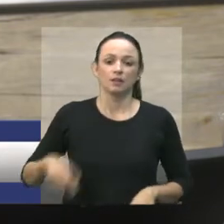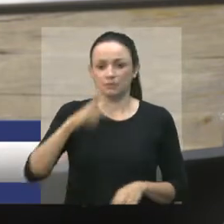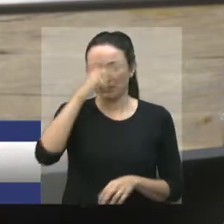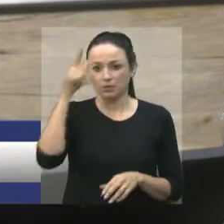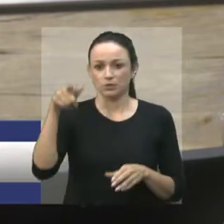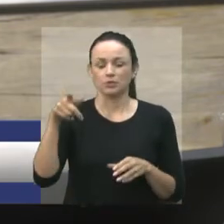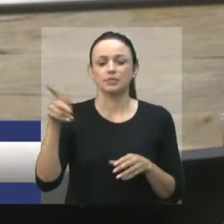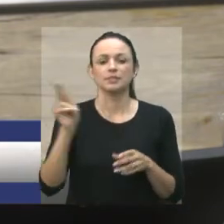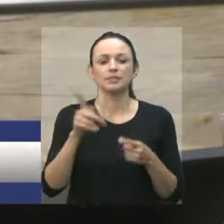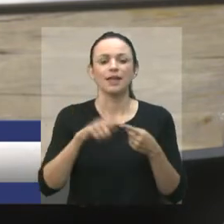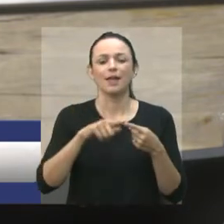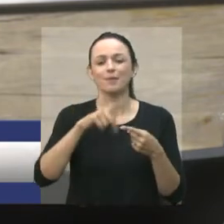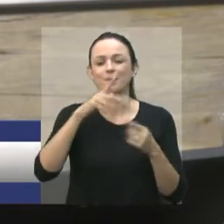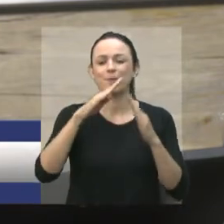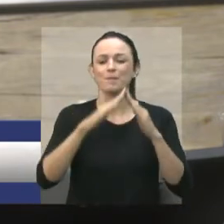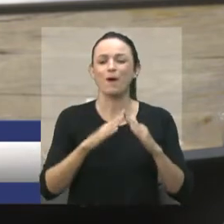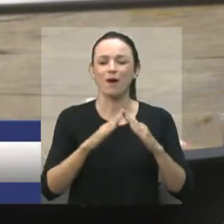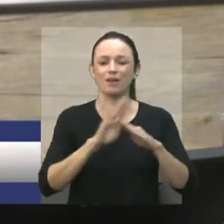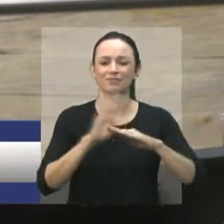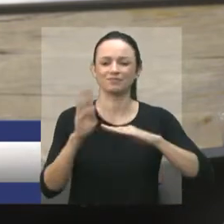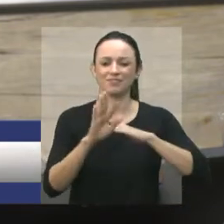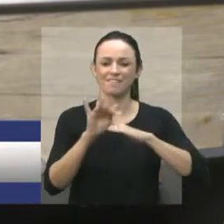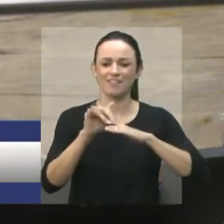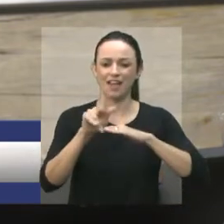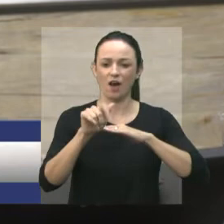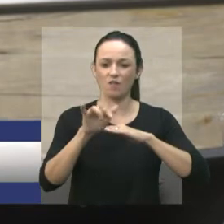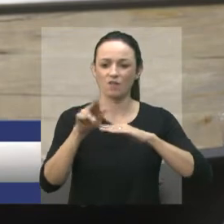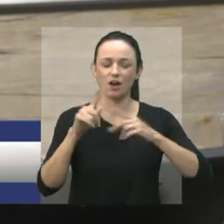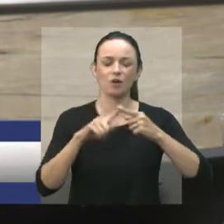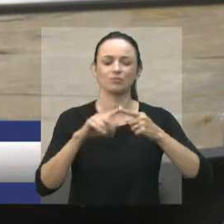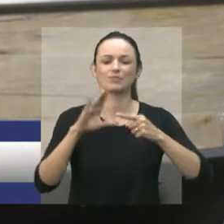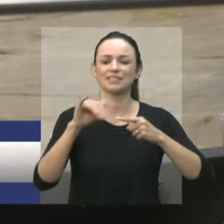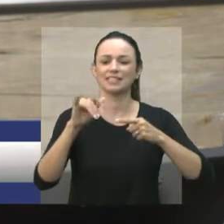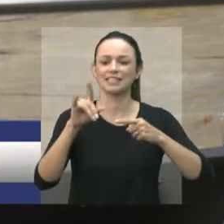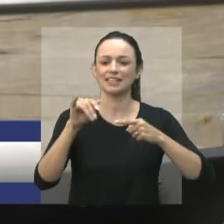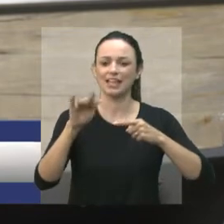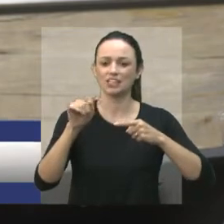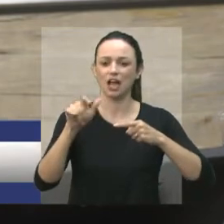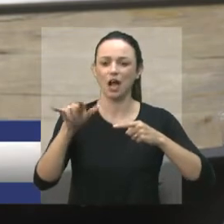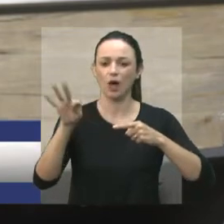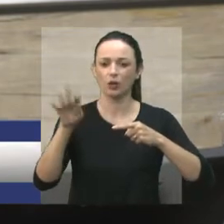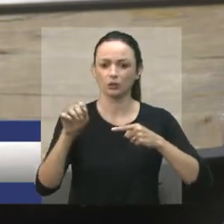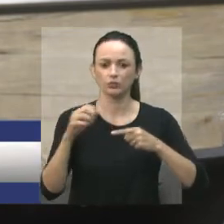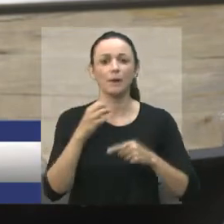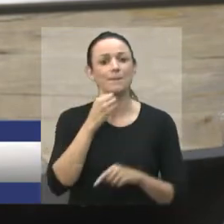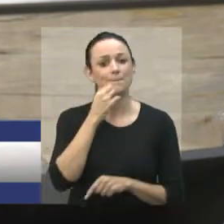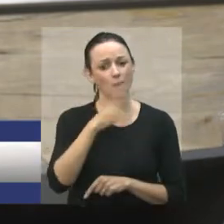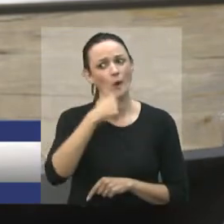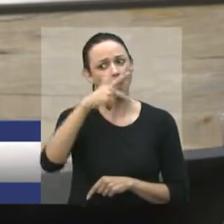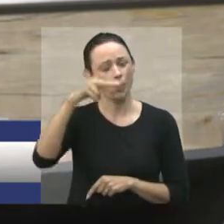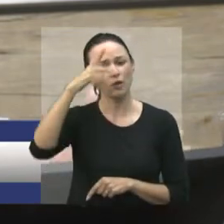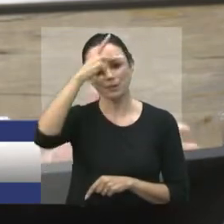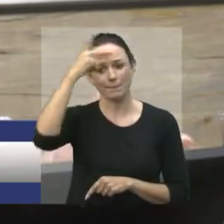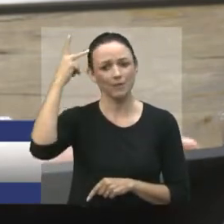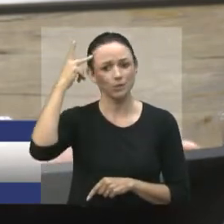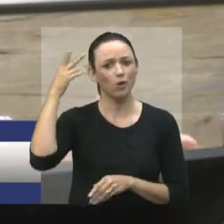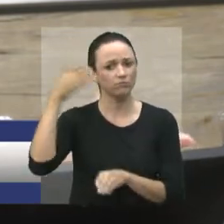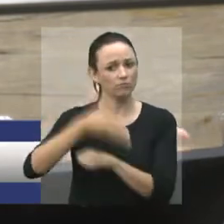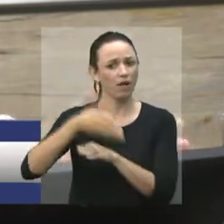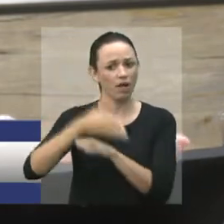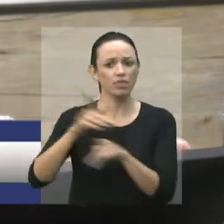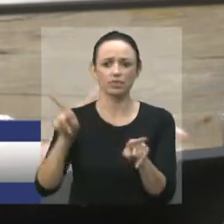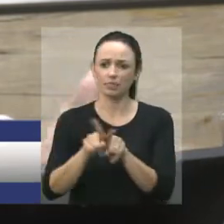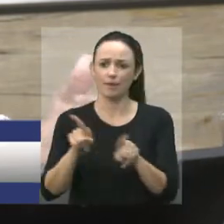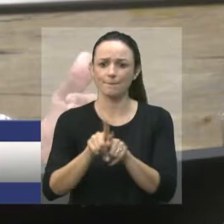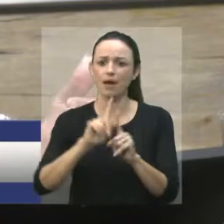que sempre nos acompanham, e ótimo que vocês acompanham, como seria bom se outras pessoas também estivessem aqui,